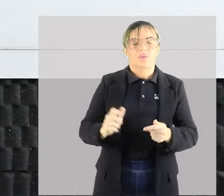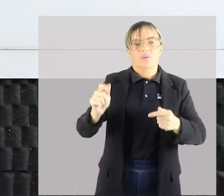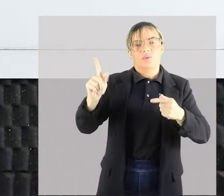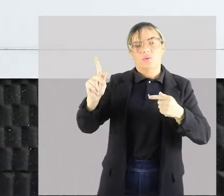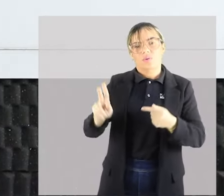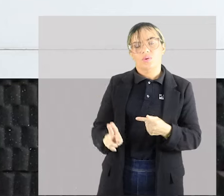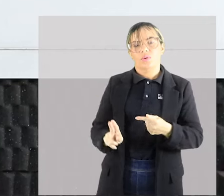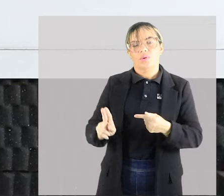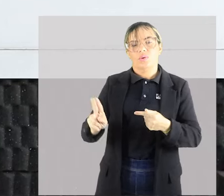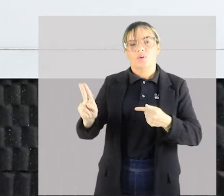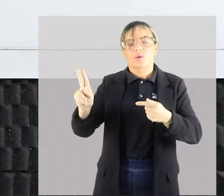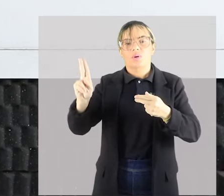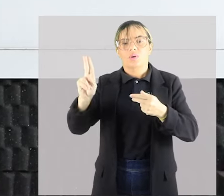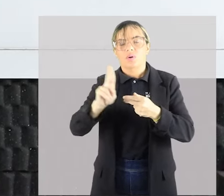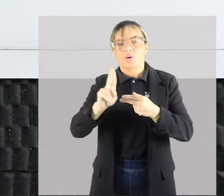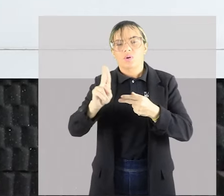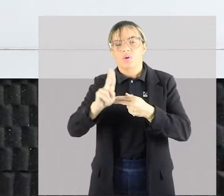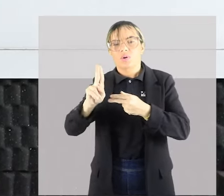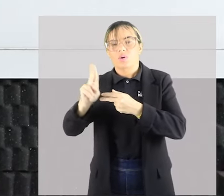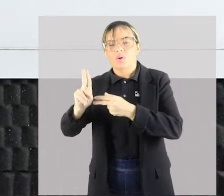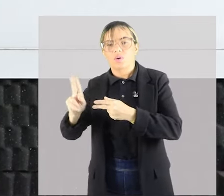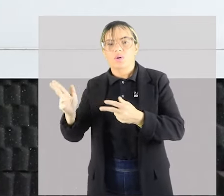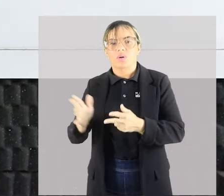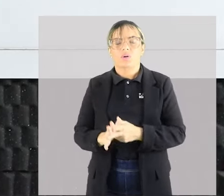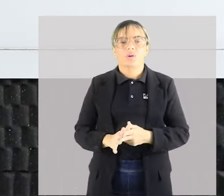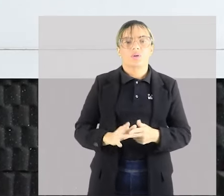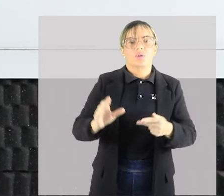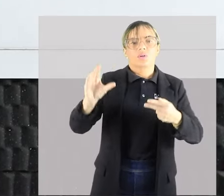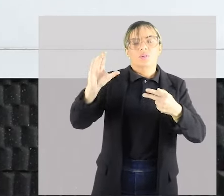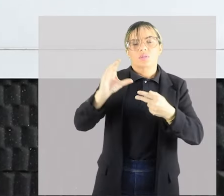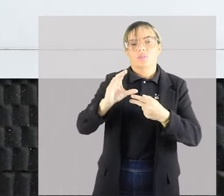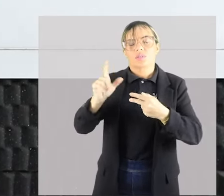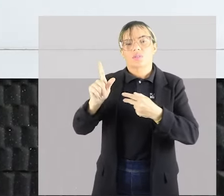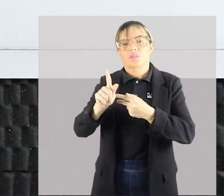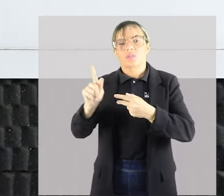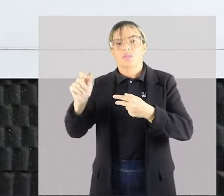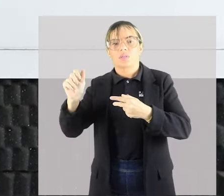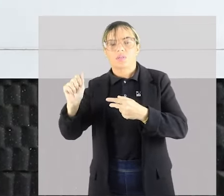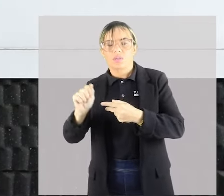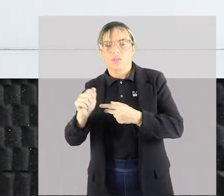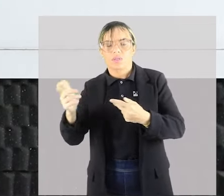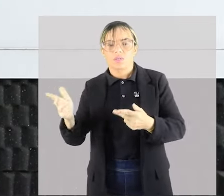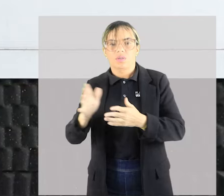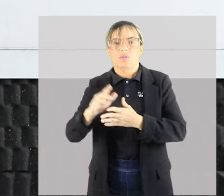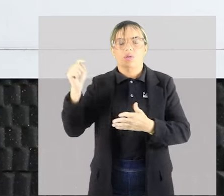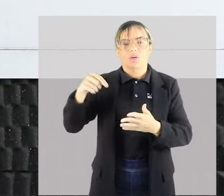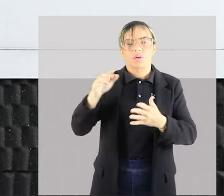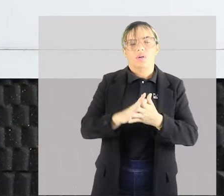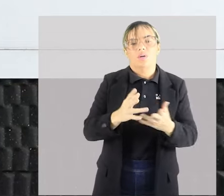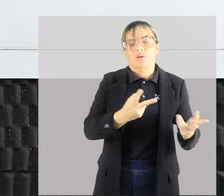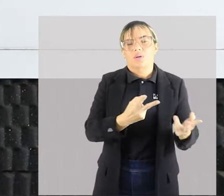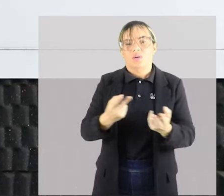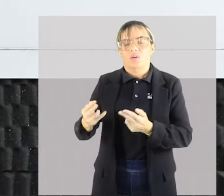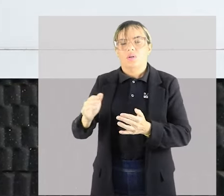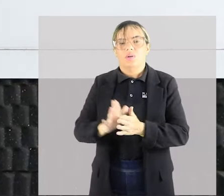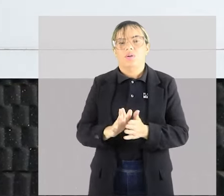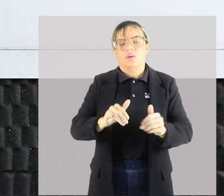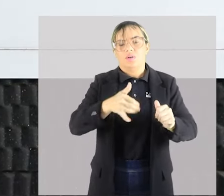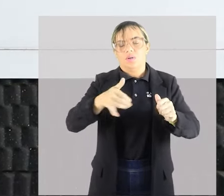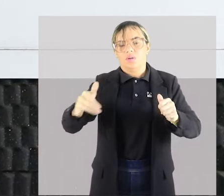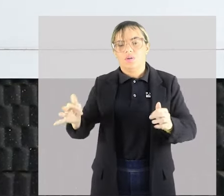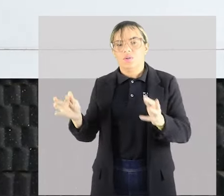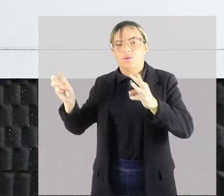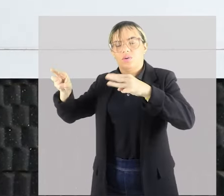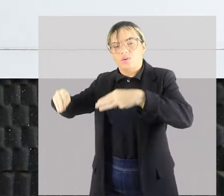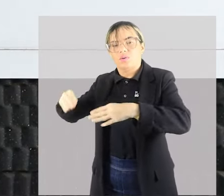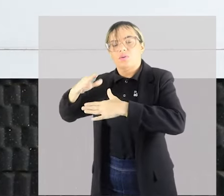uuu a sigla cga eles podem significar pra gente o mesmo aminoácido no fim né do